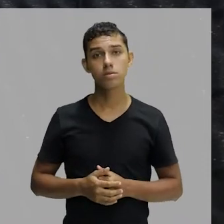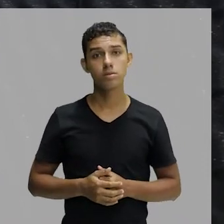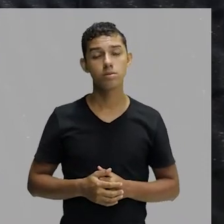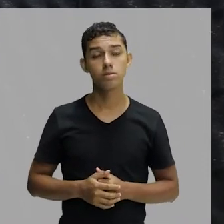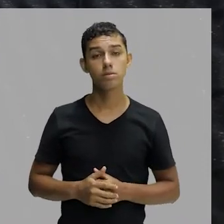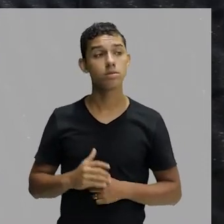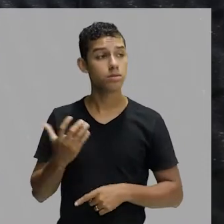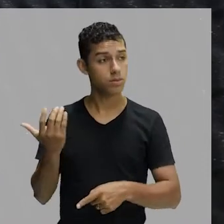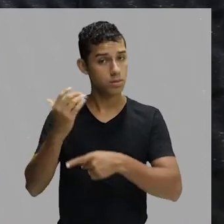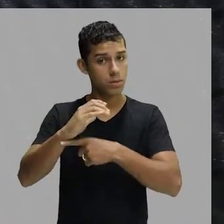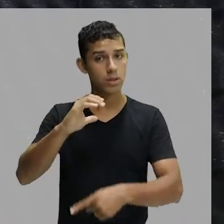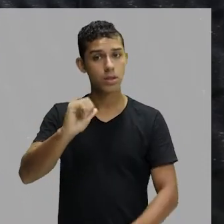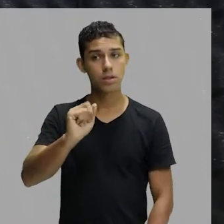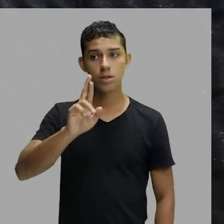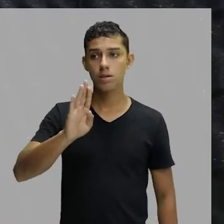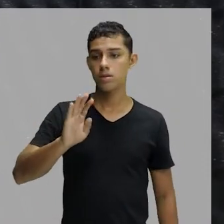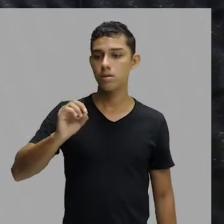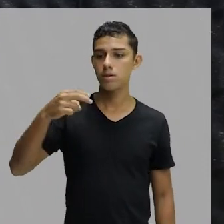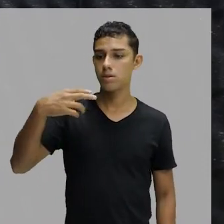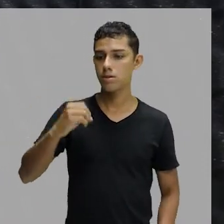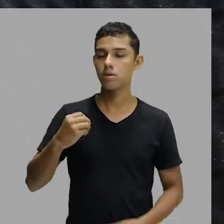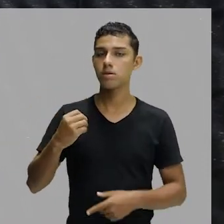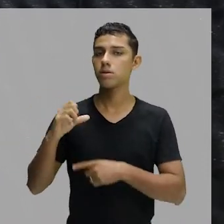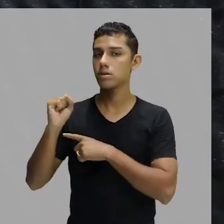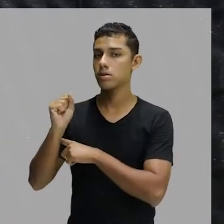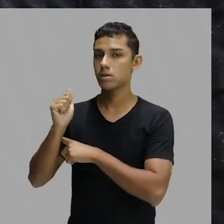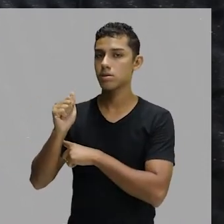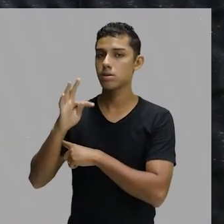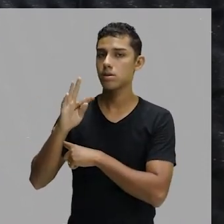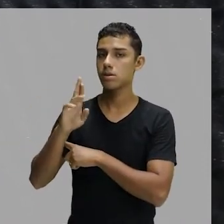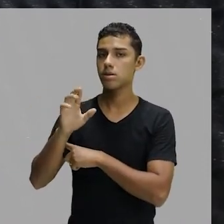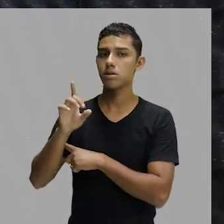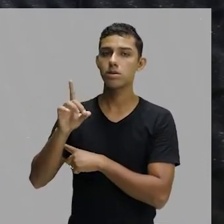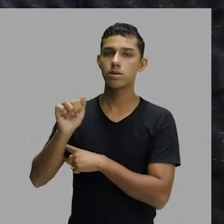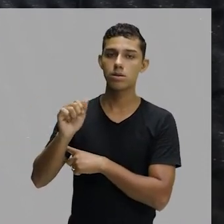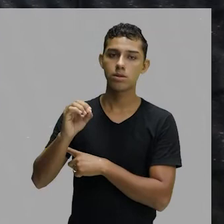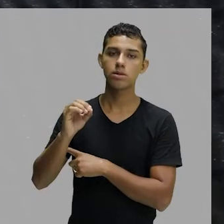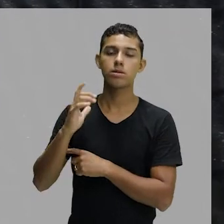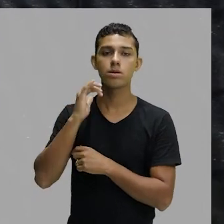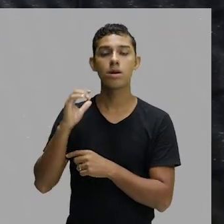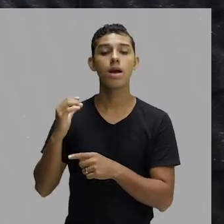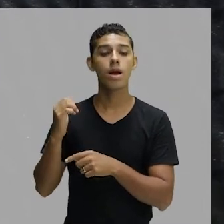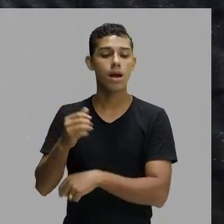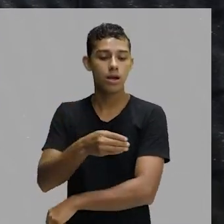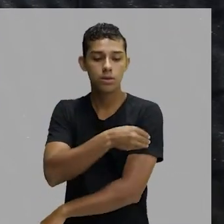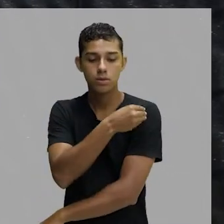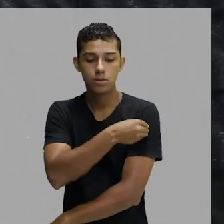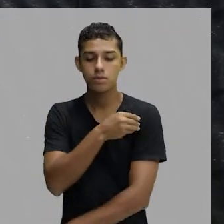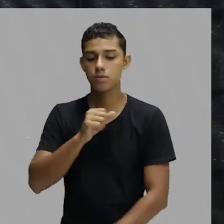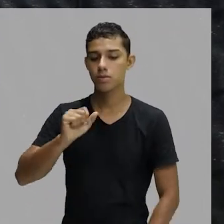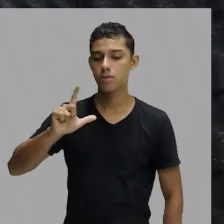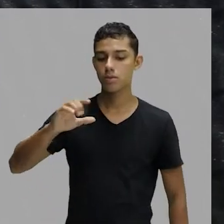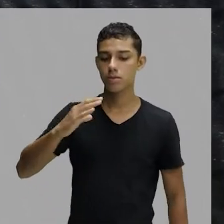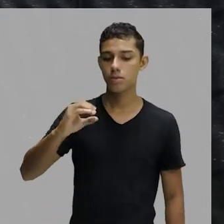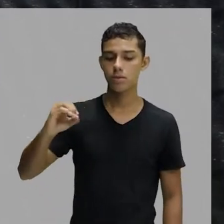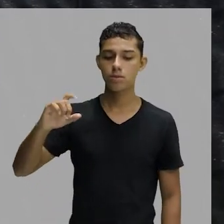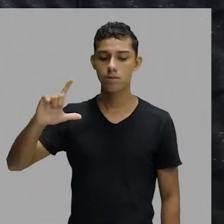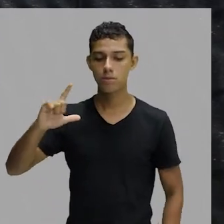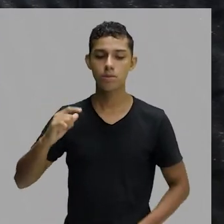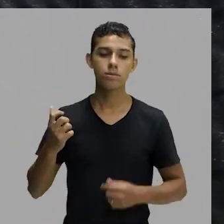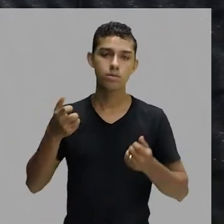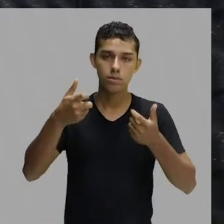carbono saturado, hidroxila ligada a carbono saturado, gera a função álcool. Então, aqui eu vou